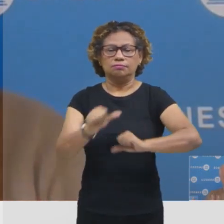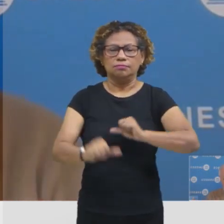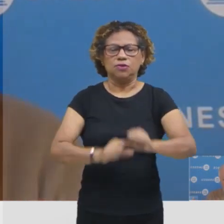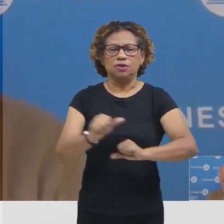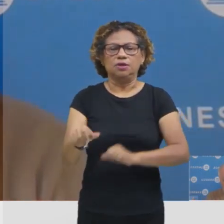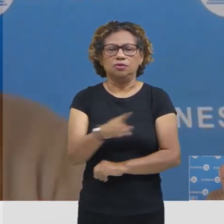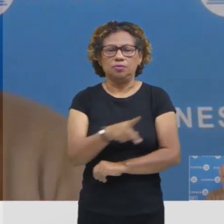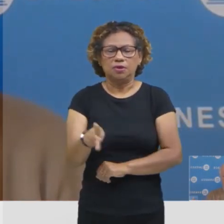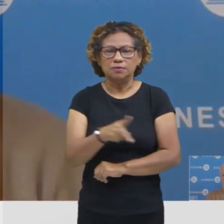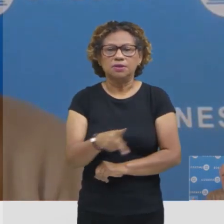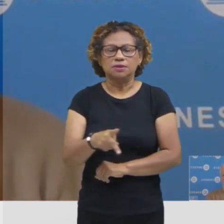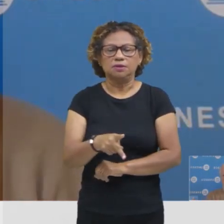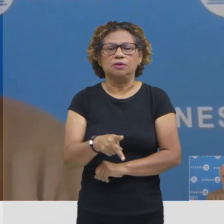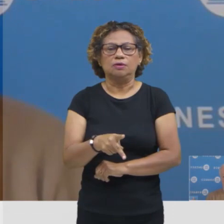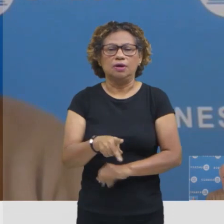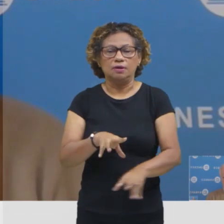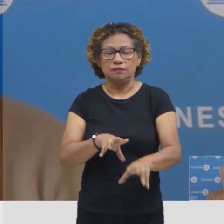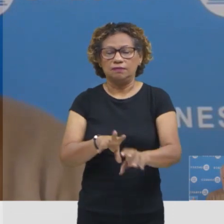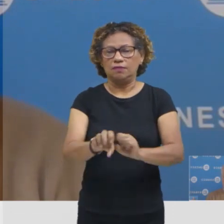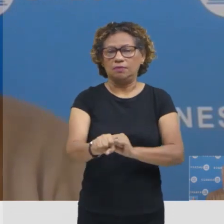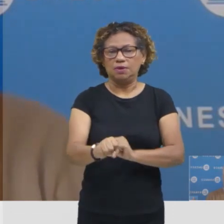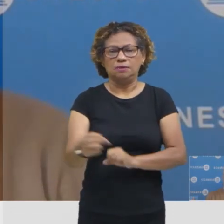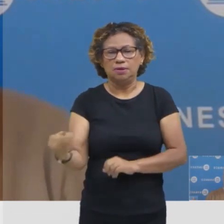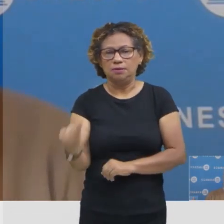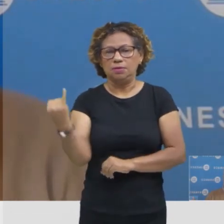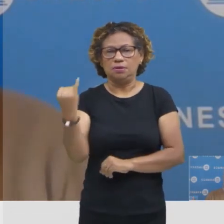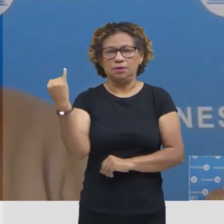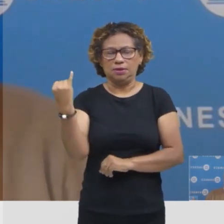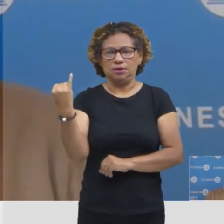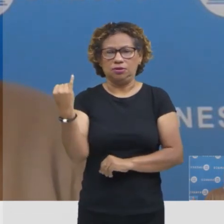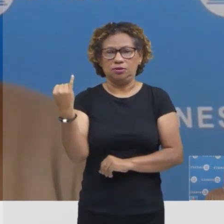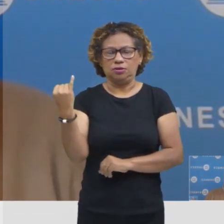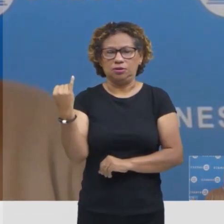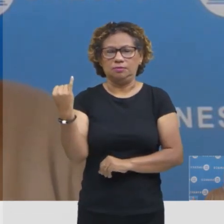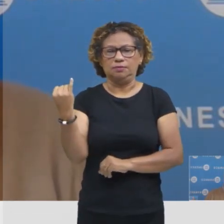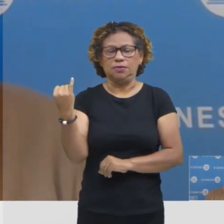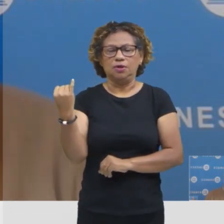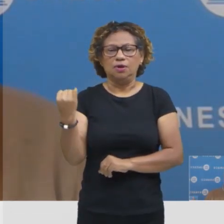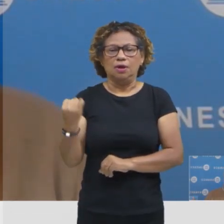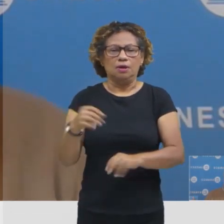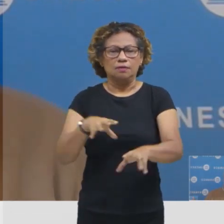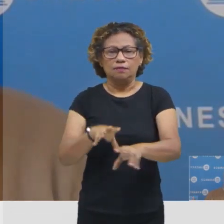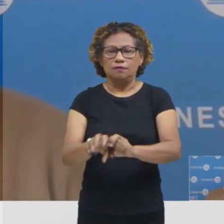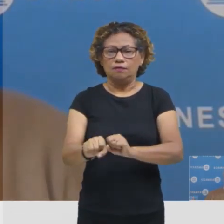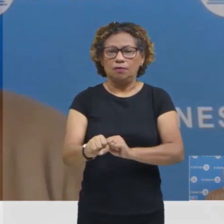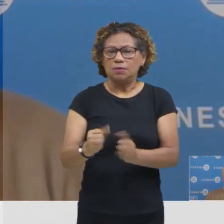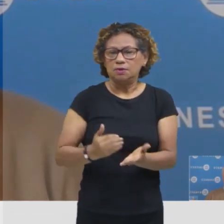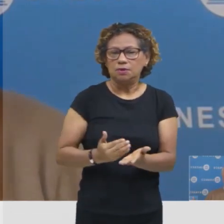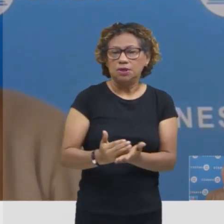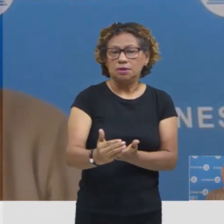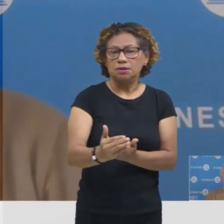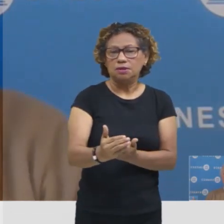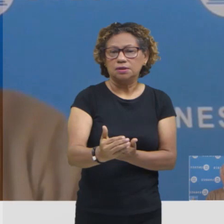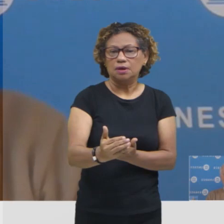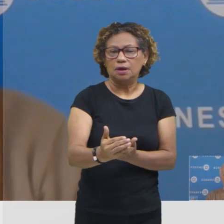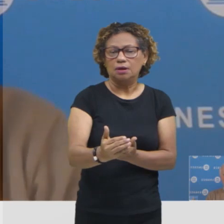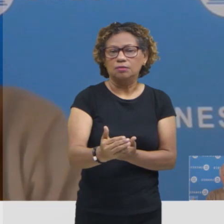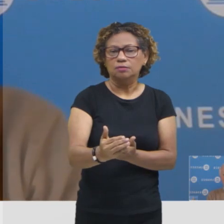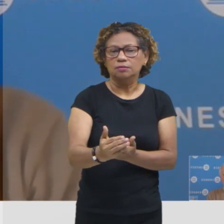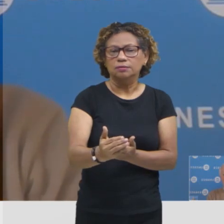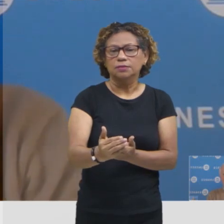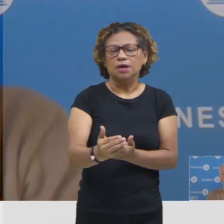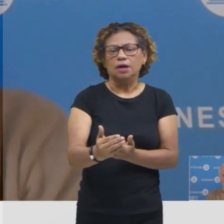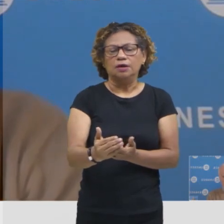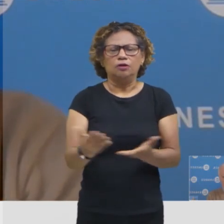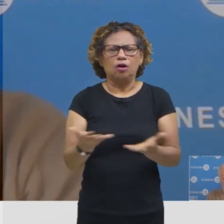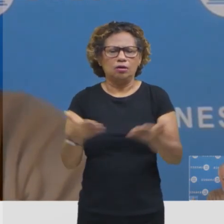professor, a formação de professores é essencial. É essencial a formação inicial, mas eu agora vou-me focar